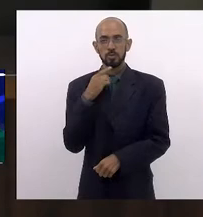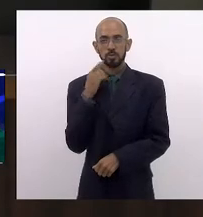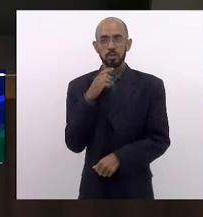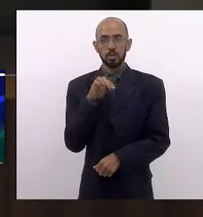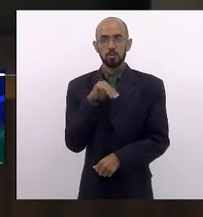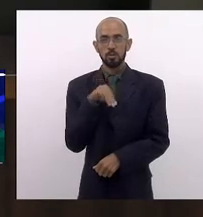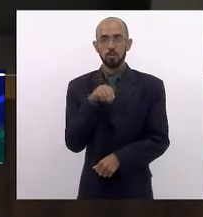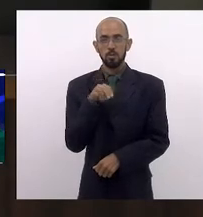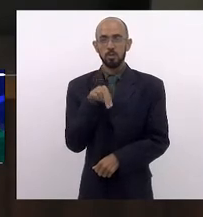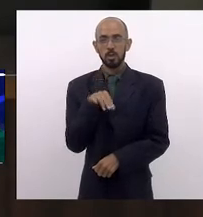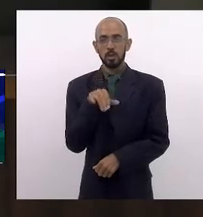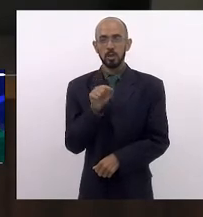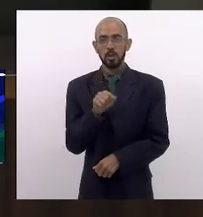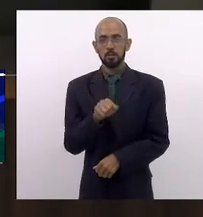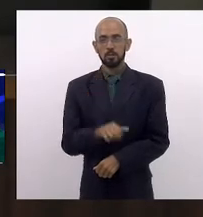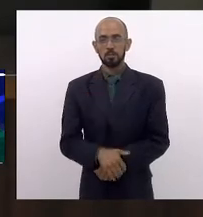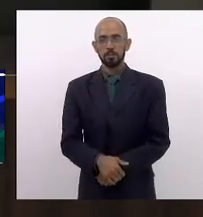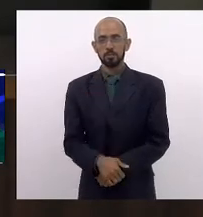Mônica Francisco